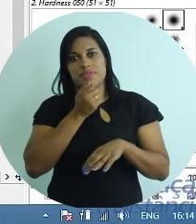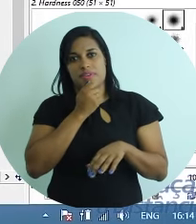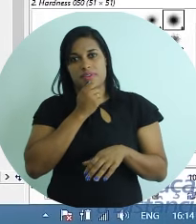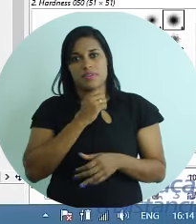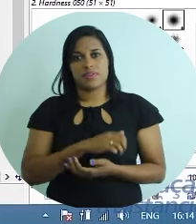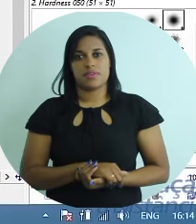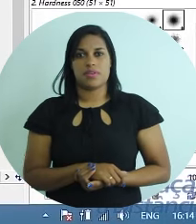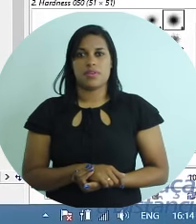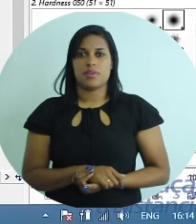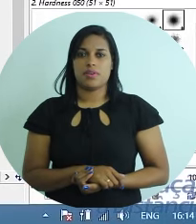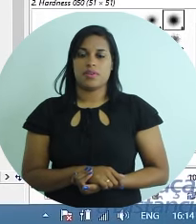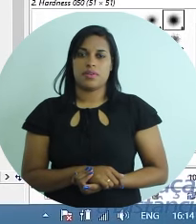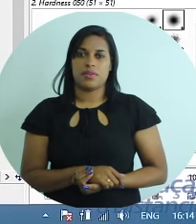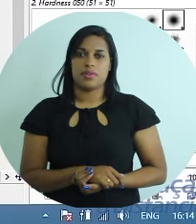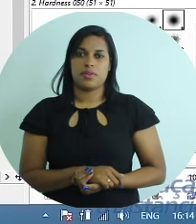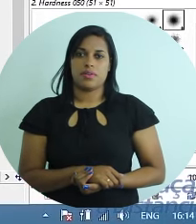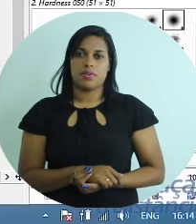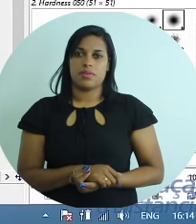exportar